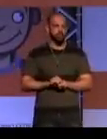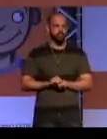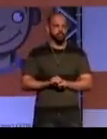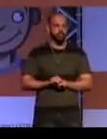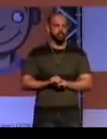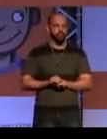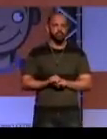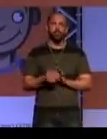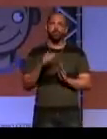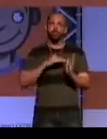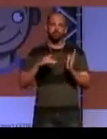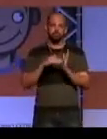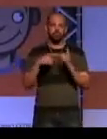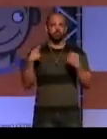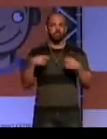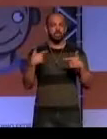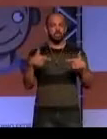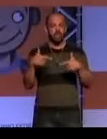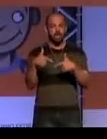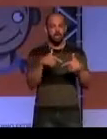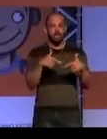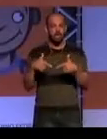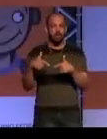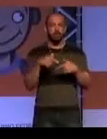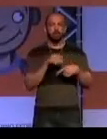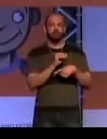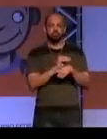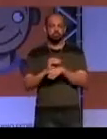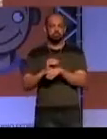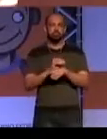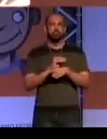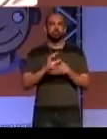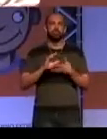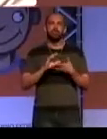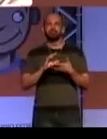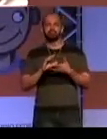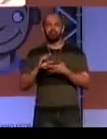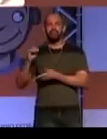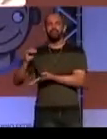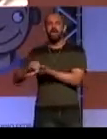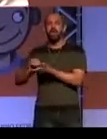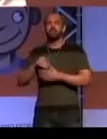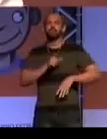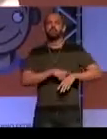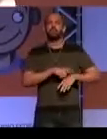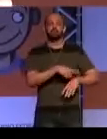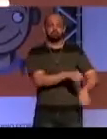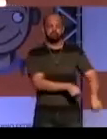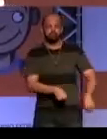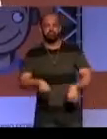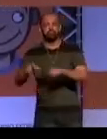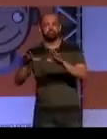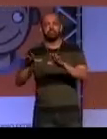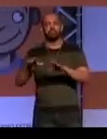Todos têm que trabalhar para sustentar a família, gerando falta de tempo para levar as crianças para